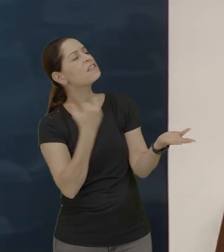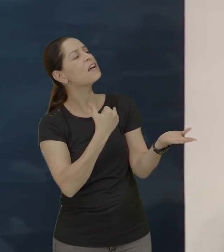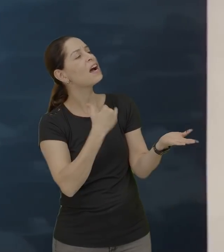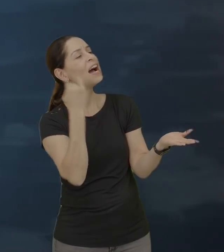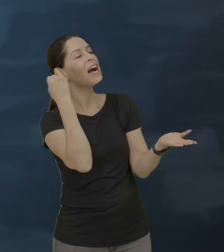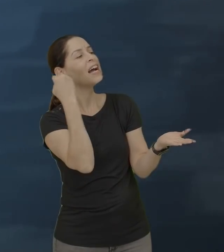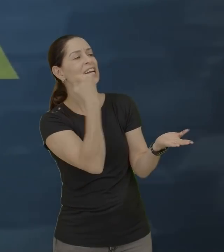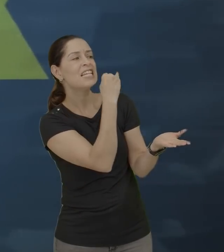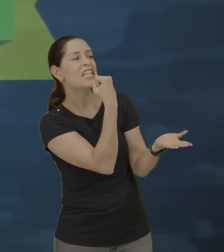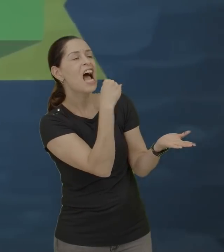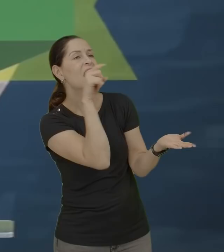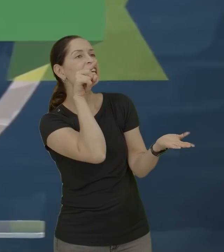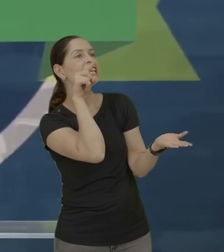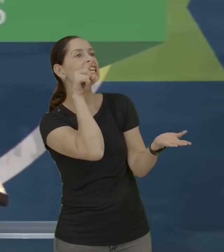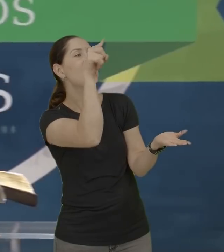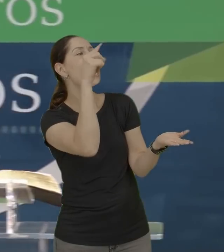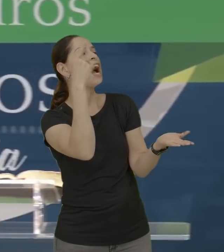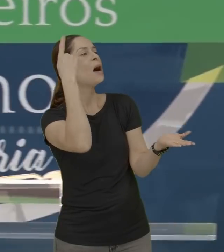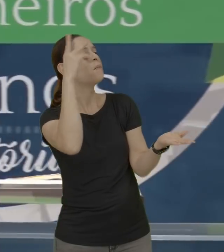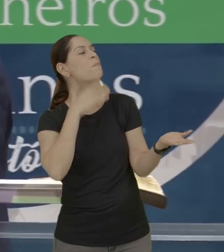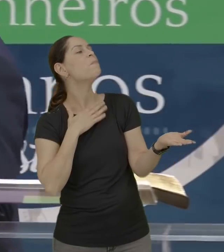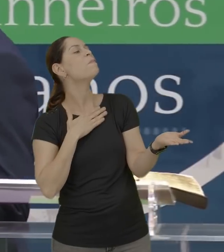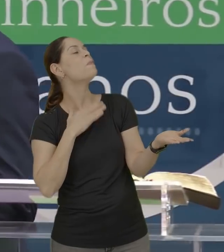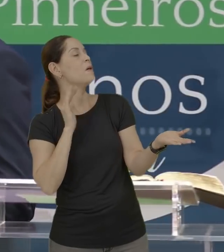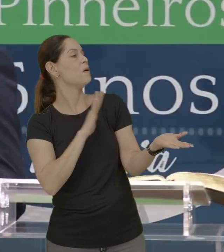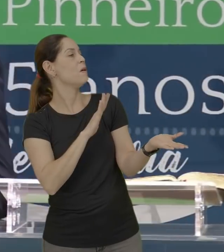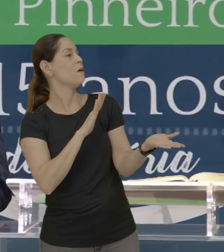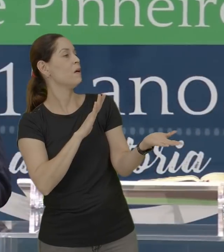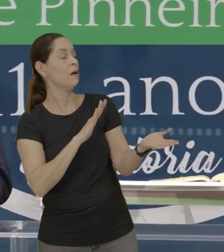Bom, esse texto parece uma loucura,